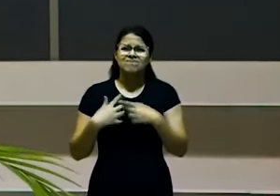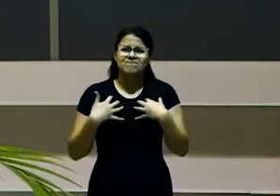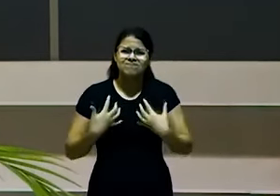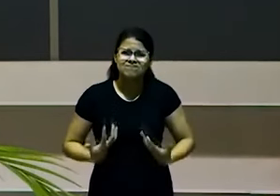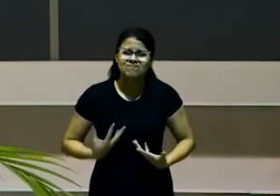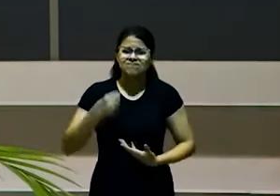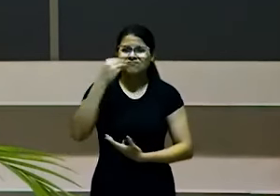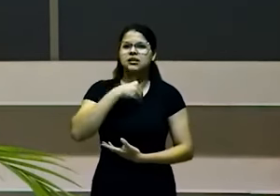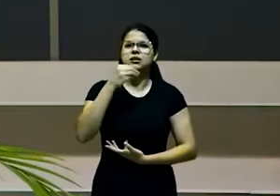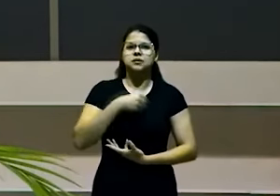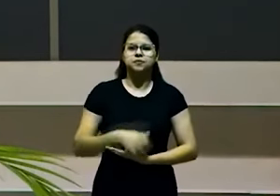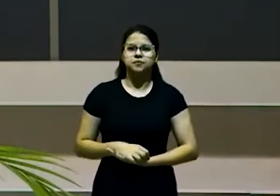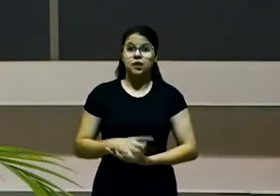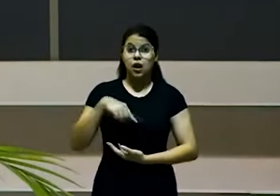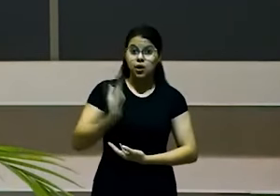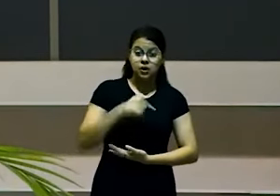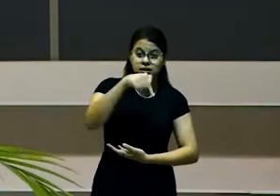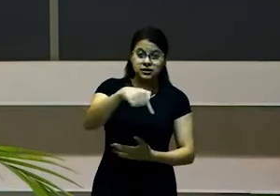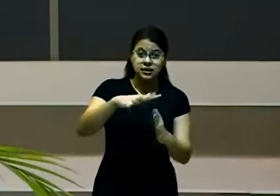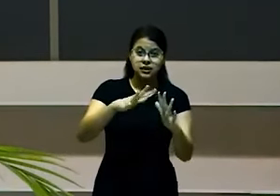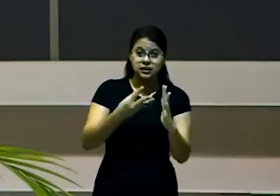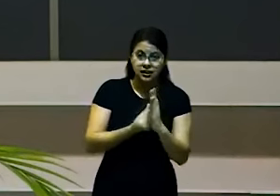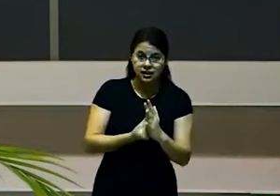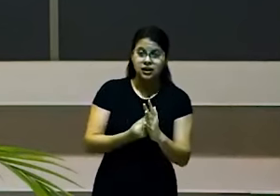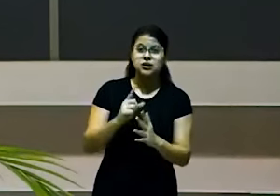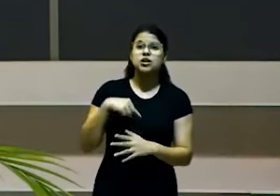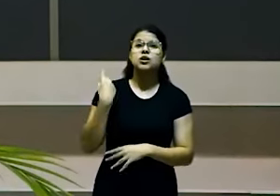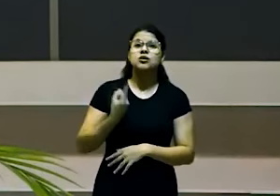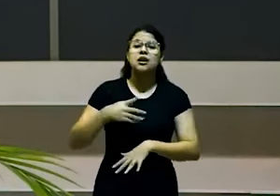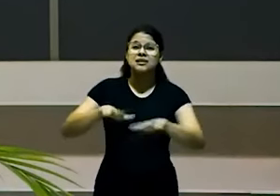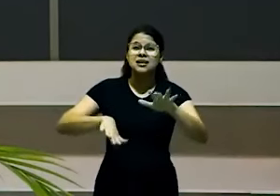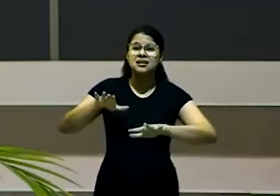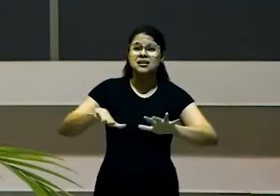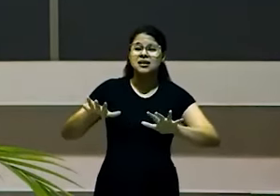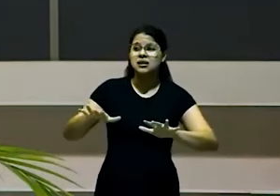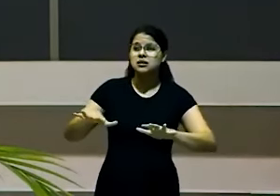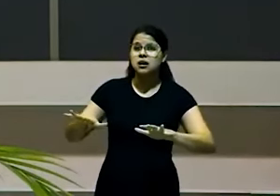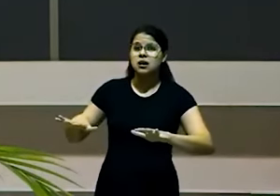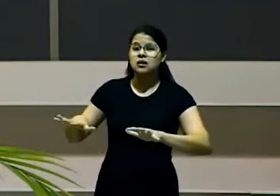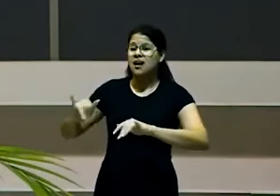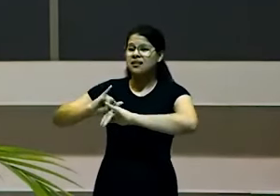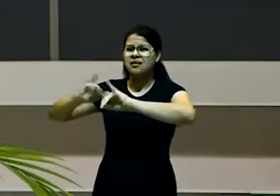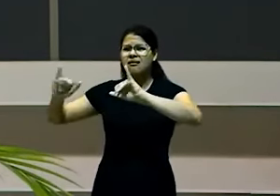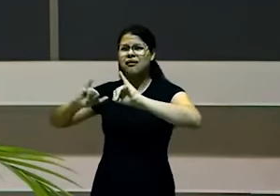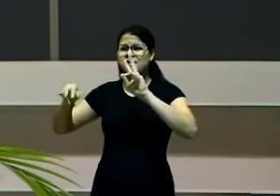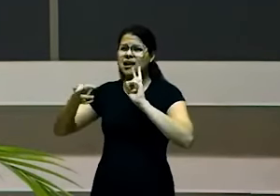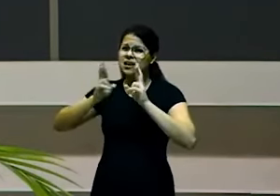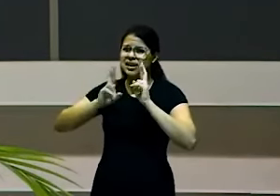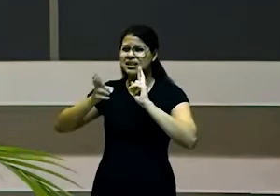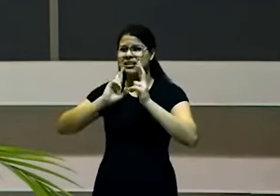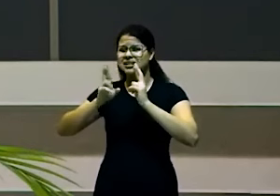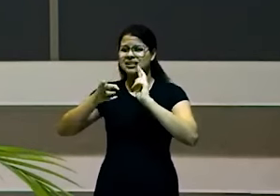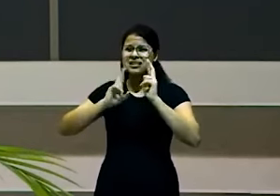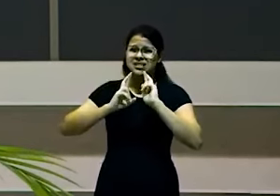presença do senhor nós que somos do Senhor Mita das vezes nós envolvemos as pessoas que estão na nossa volta